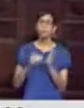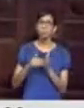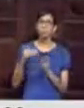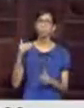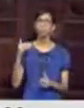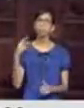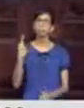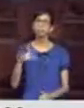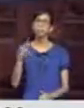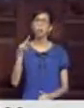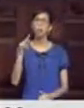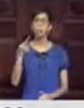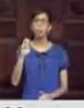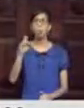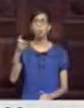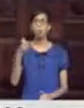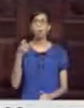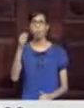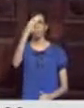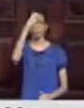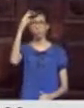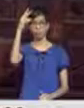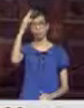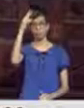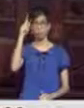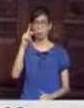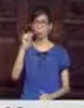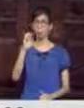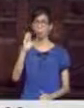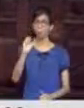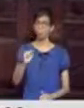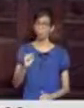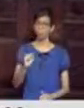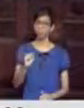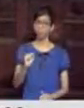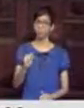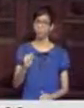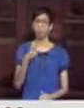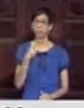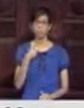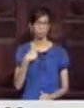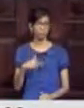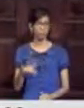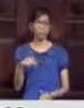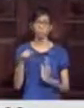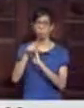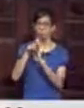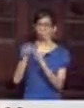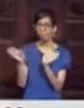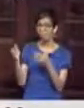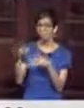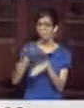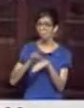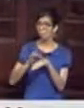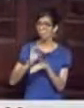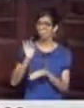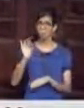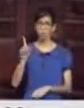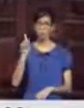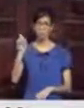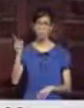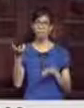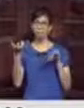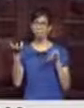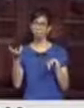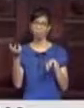do irmão do ex-prefeito Eduardo Paes. A má vontade para mexer nessas caixas pretas não está só lá no Palácio,